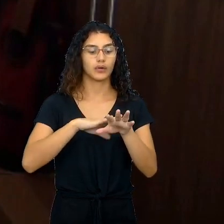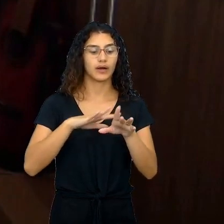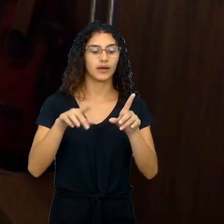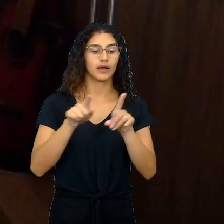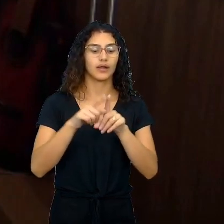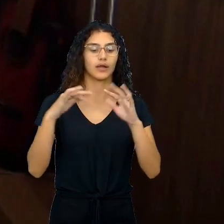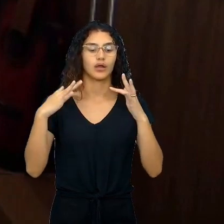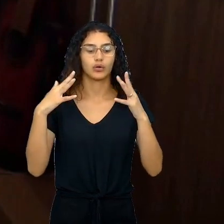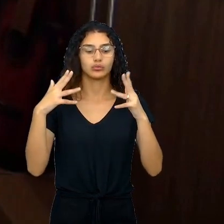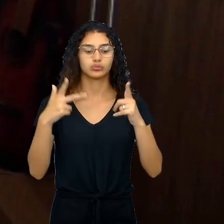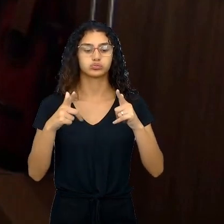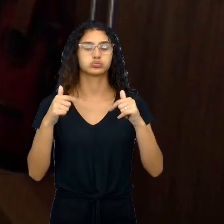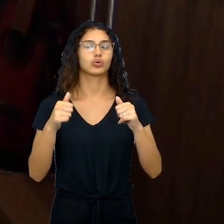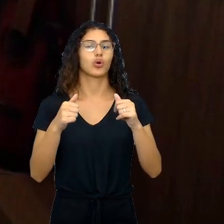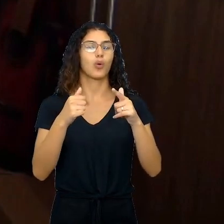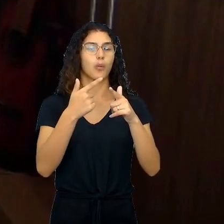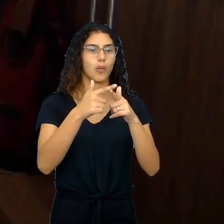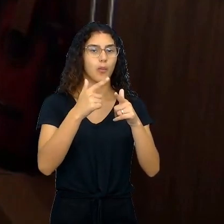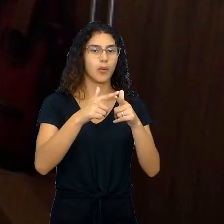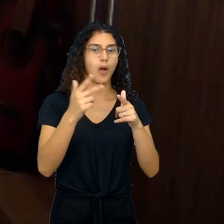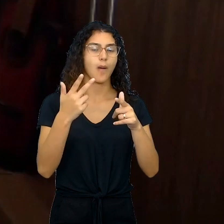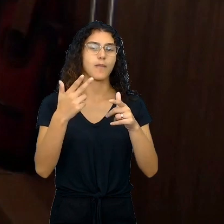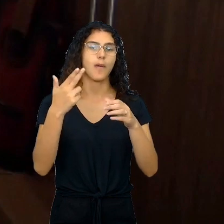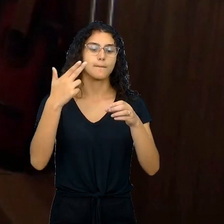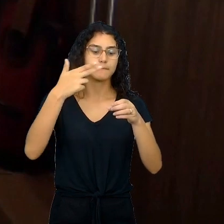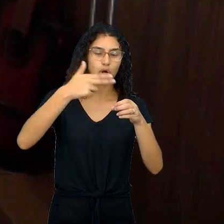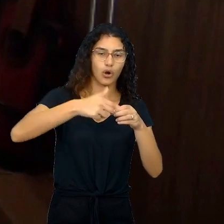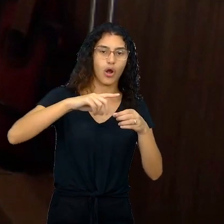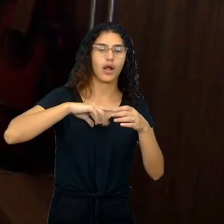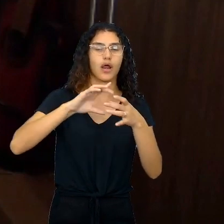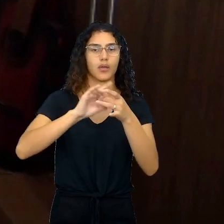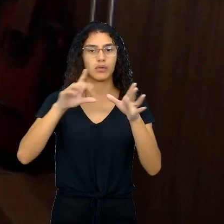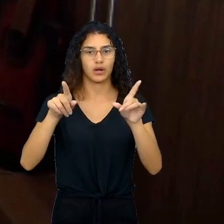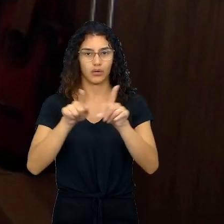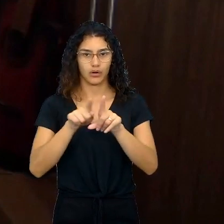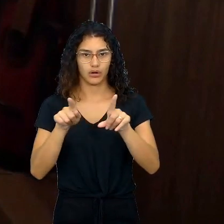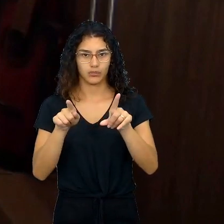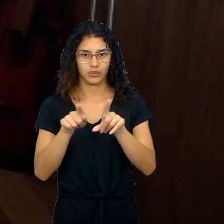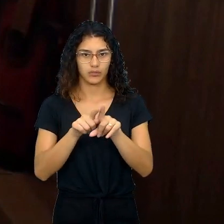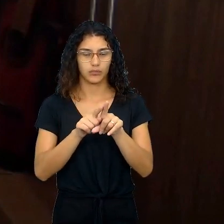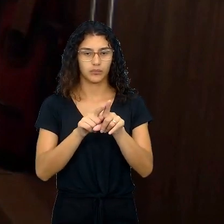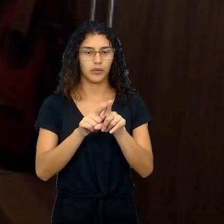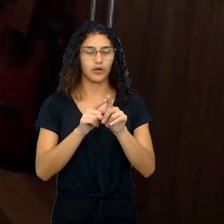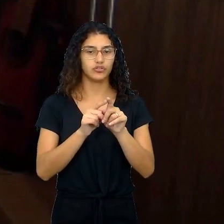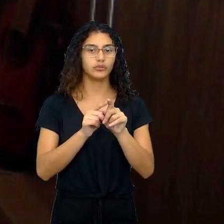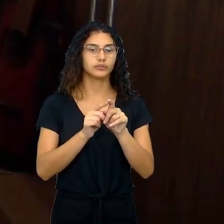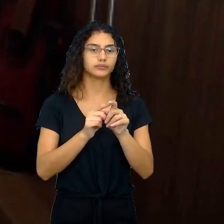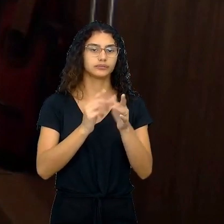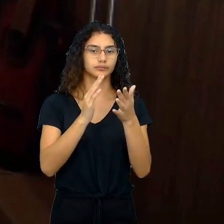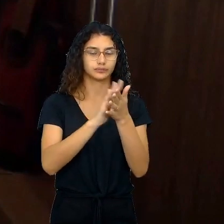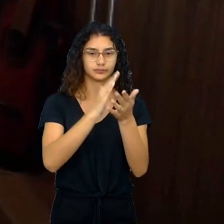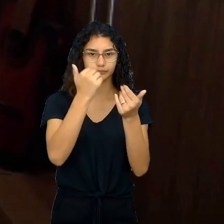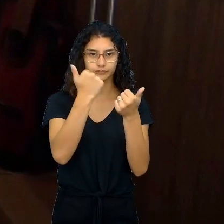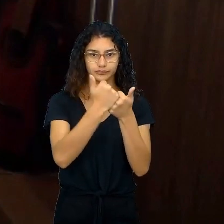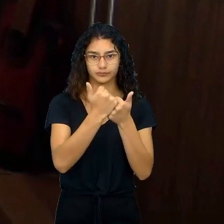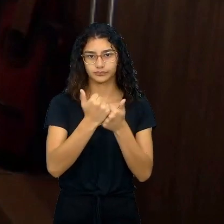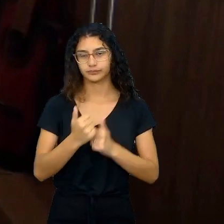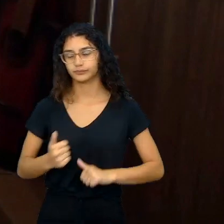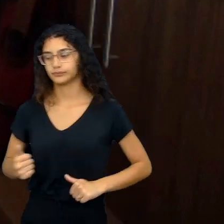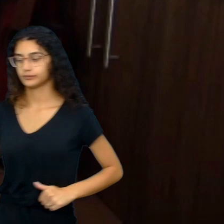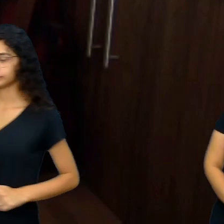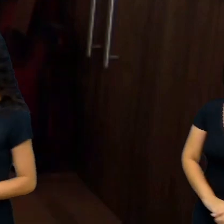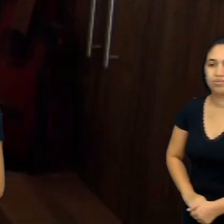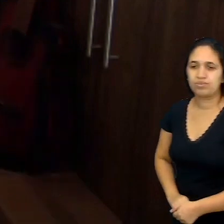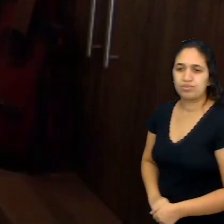a turfa, né, o petróleo, tem liberado o carbono na forma de